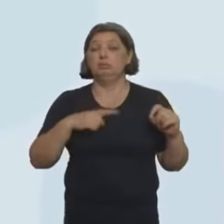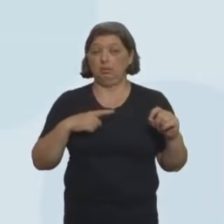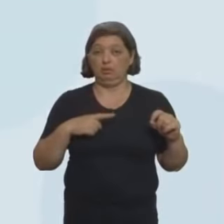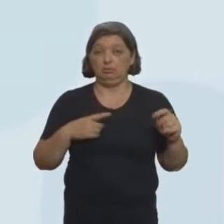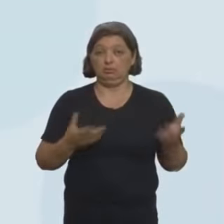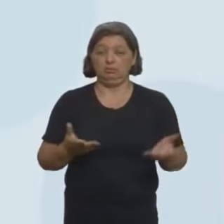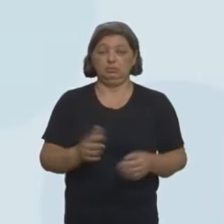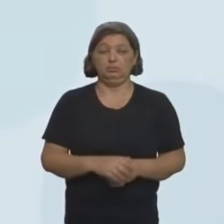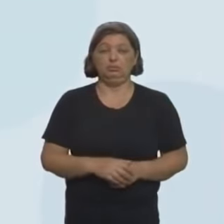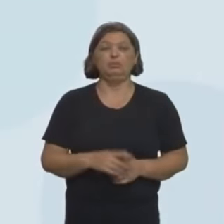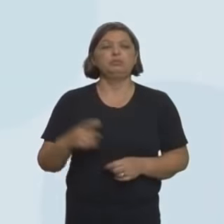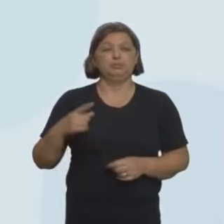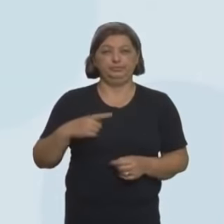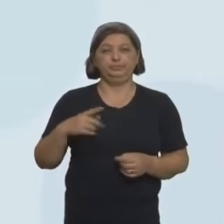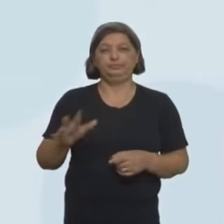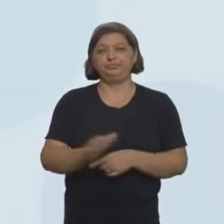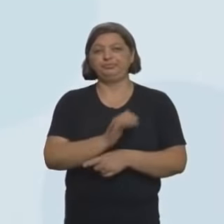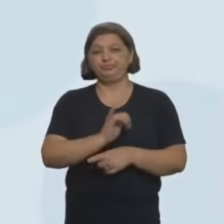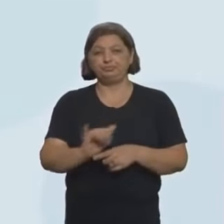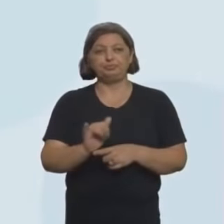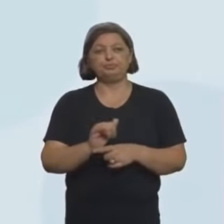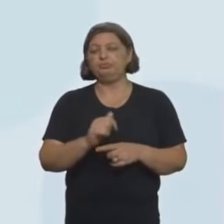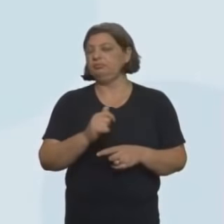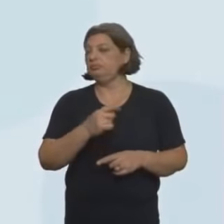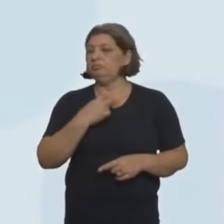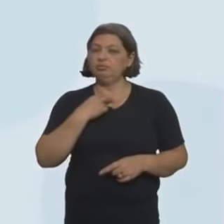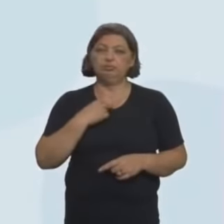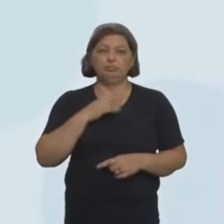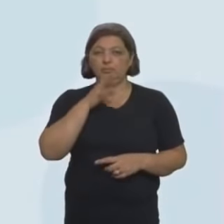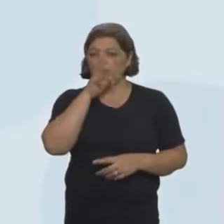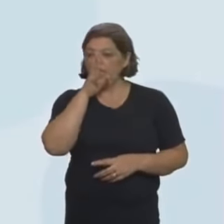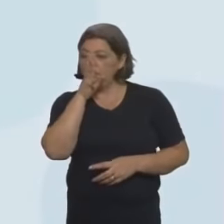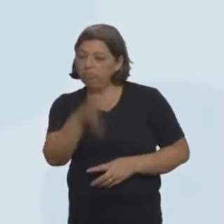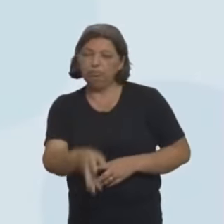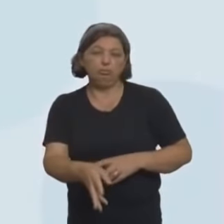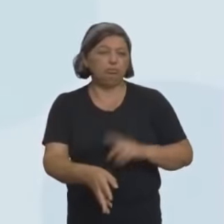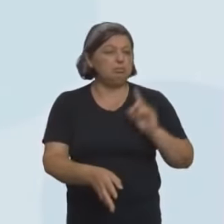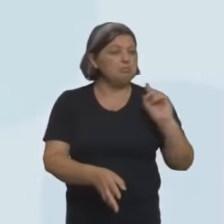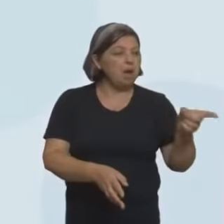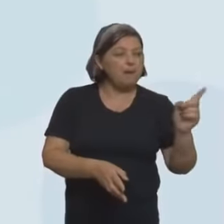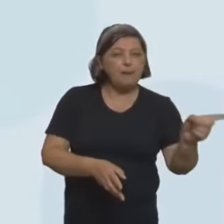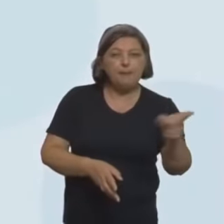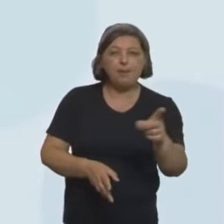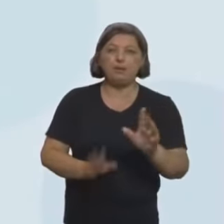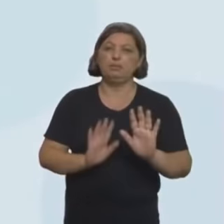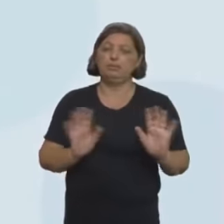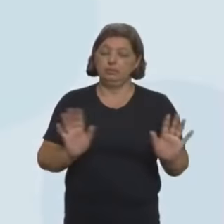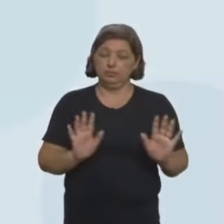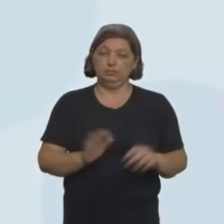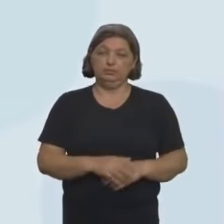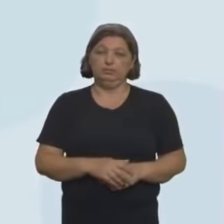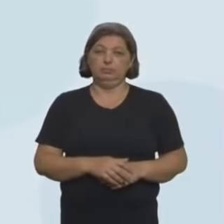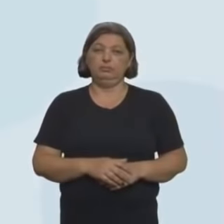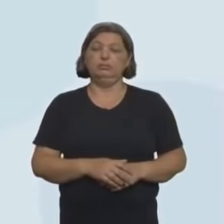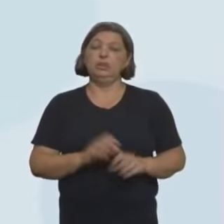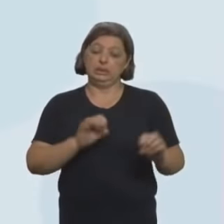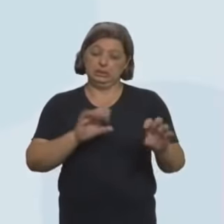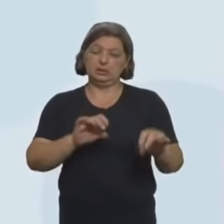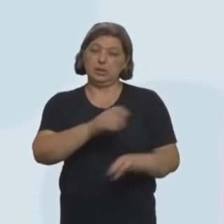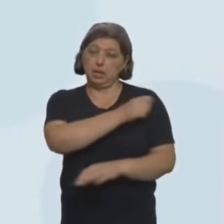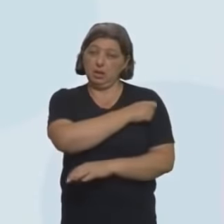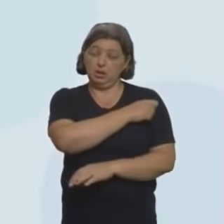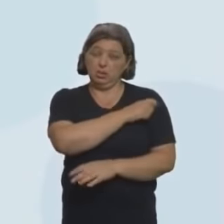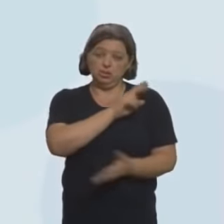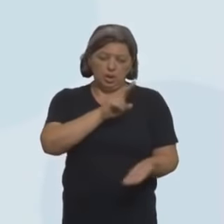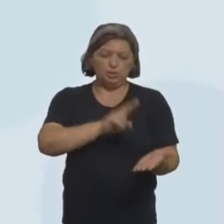bem desenhadas, sem julgamento, né, sem apontar dedos, mas que ensina os alunos a assumir a responsabilidade